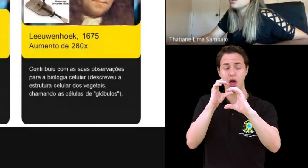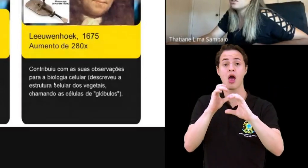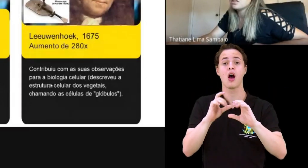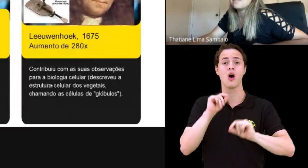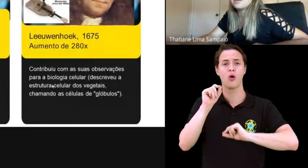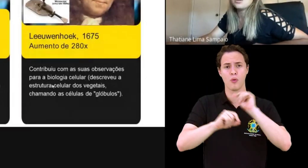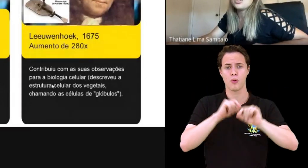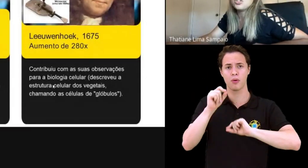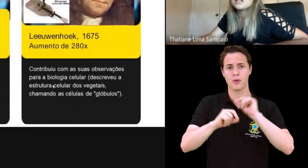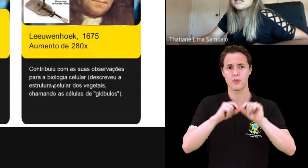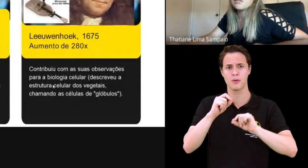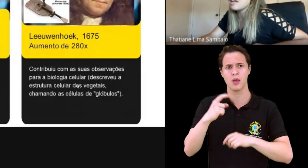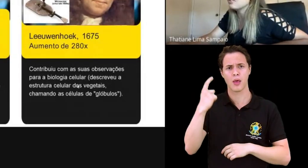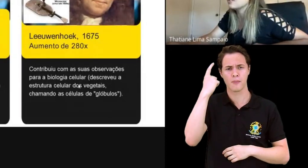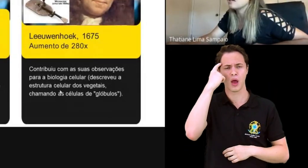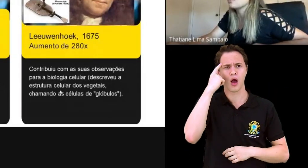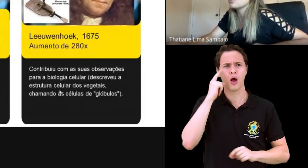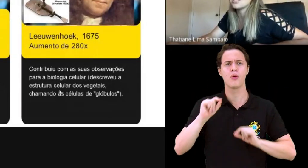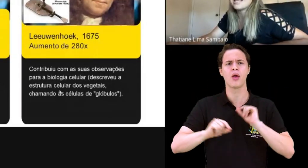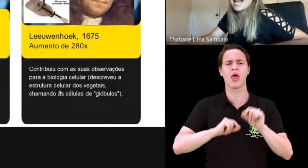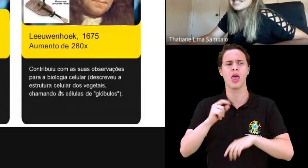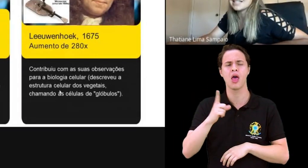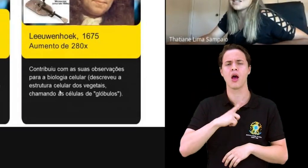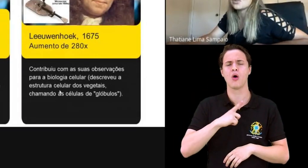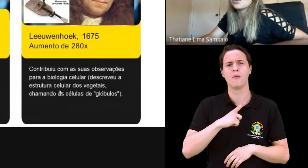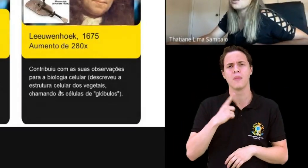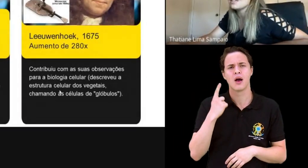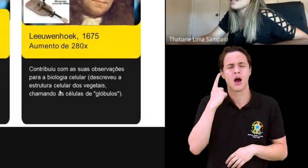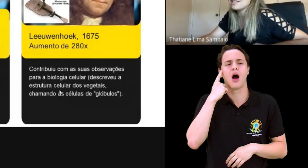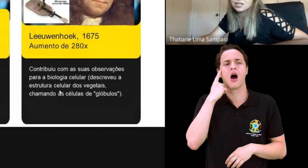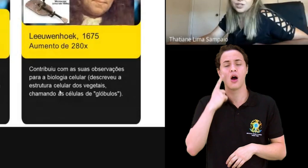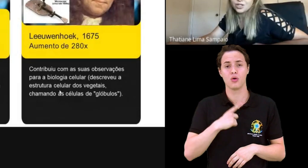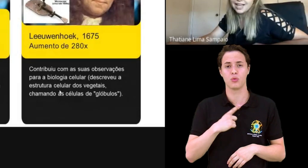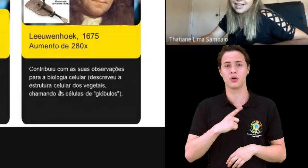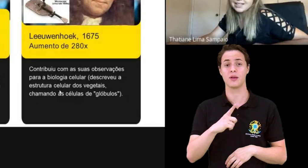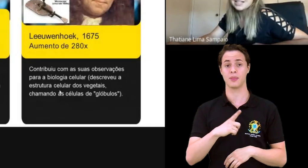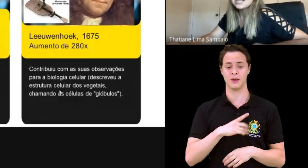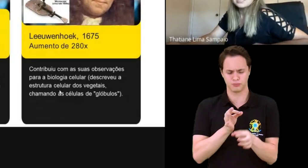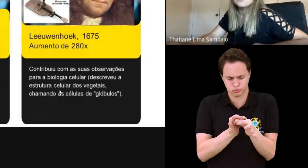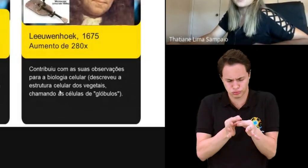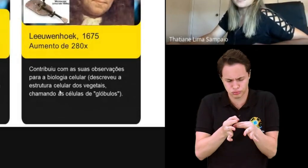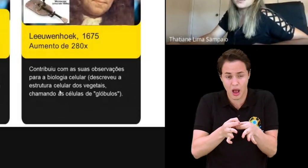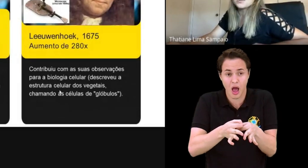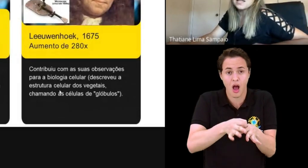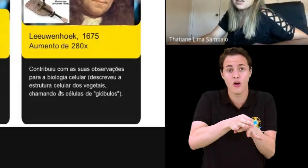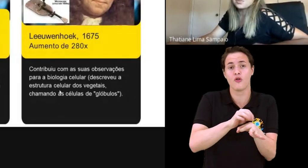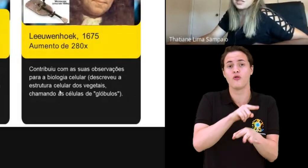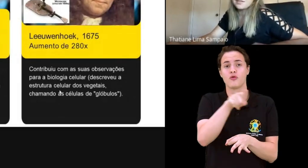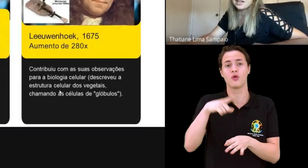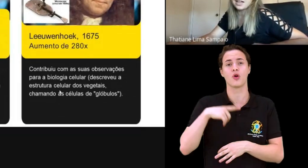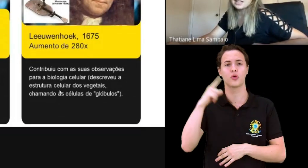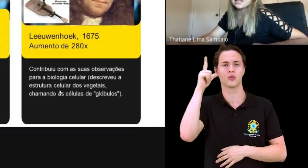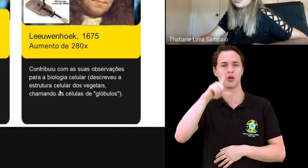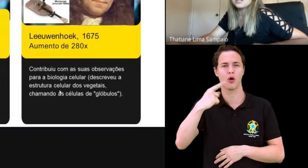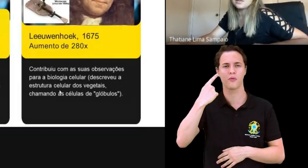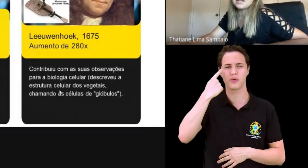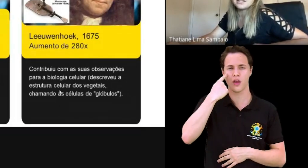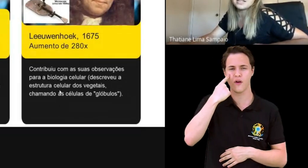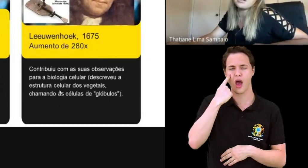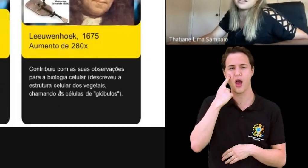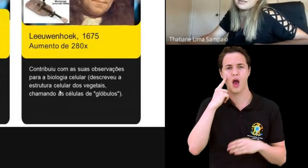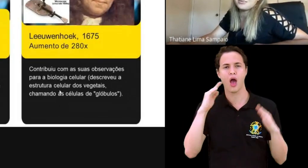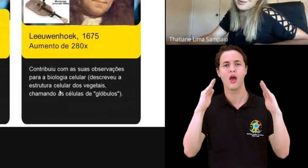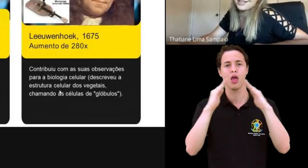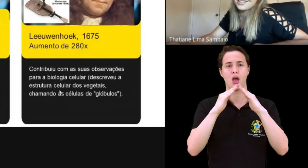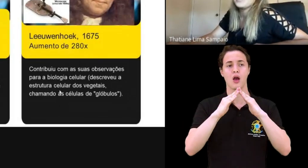descritor da biologia celular de células vegetais, das estruturas das células vegetais, que vocês conseguem observar em casa, inclusive da